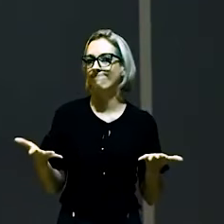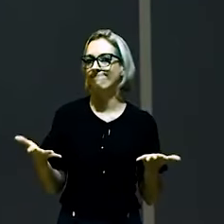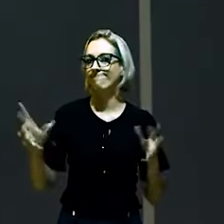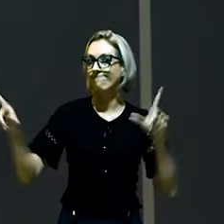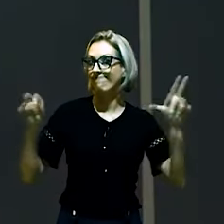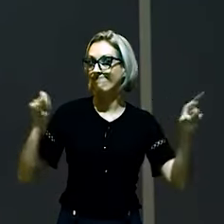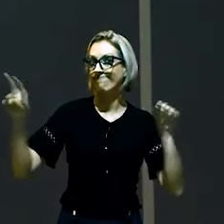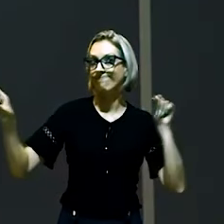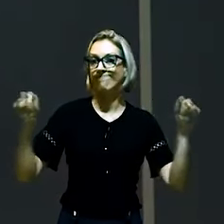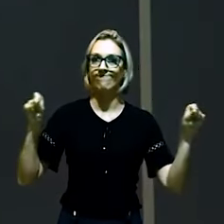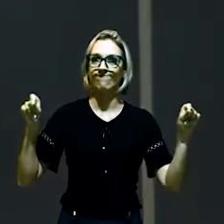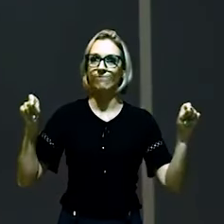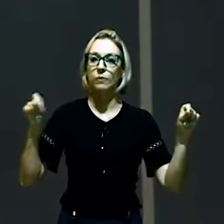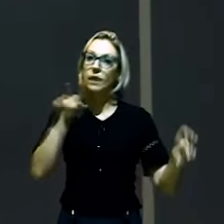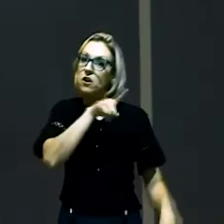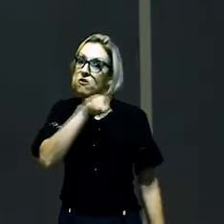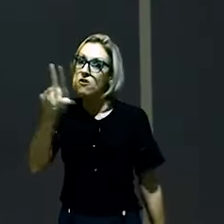a sua decisão hoje,